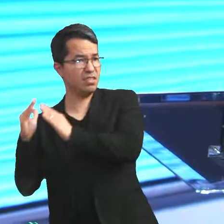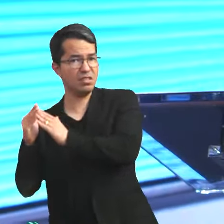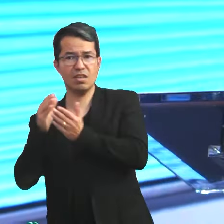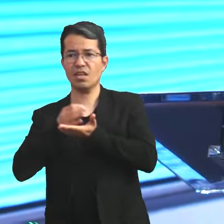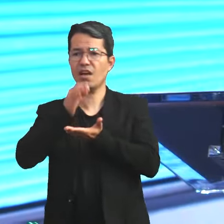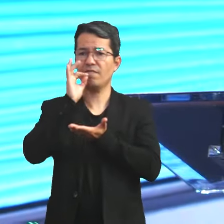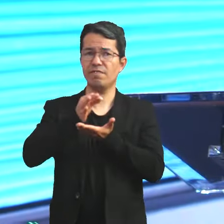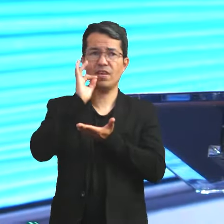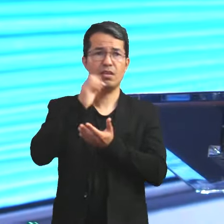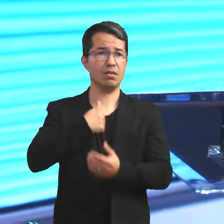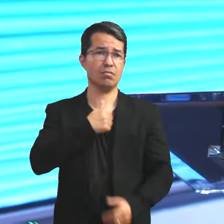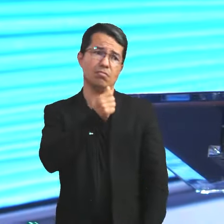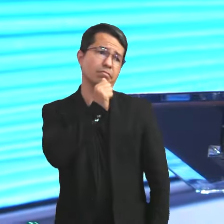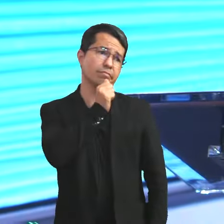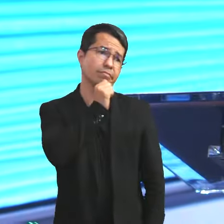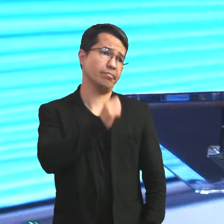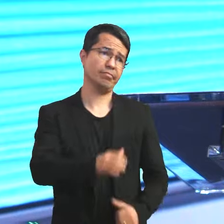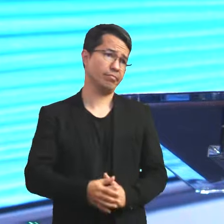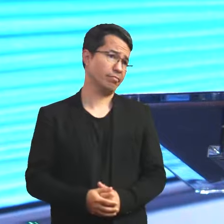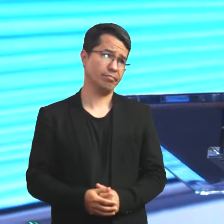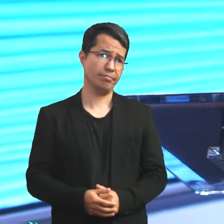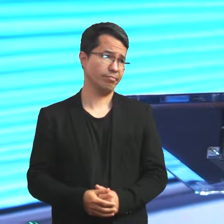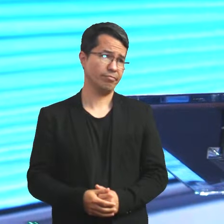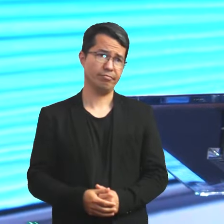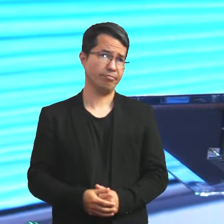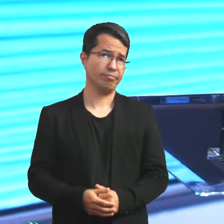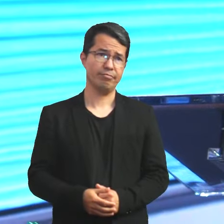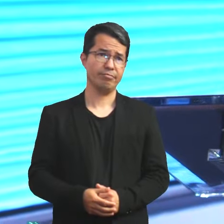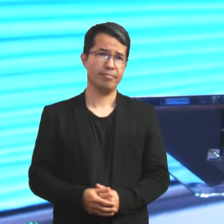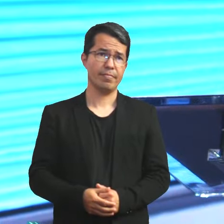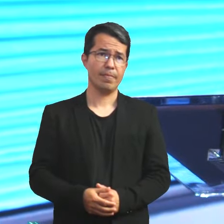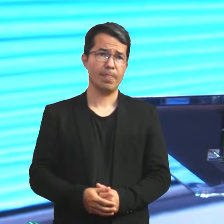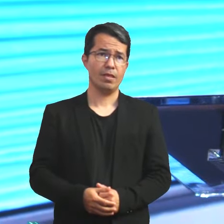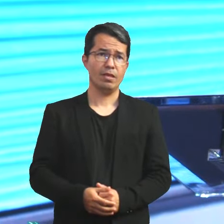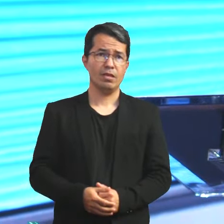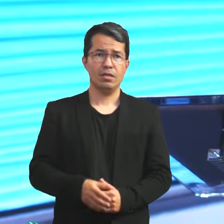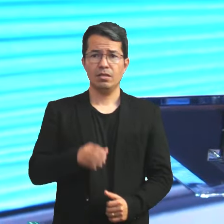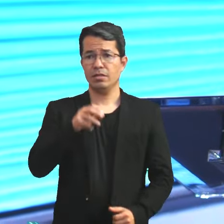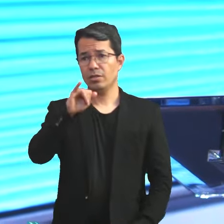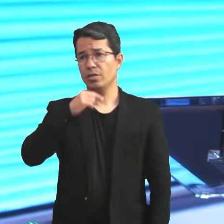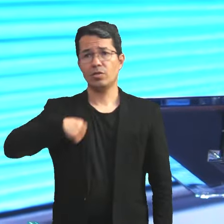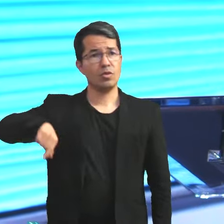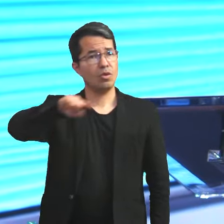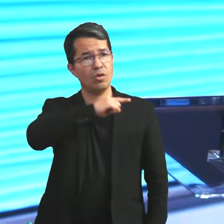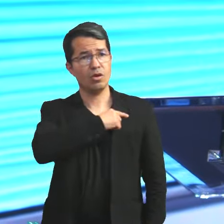Bíblia não fiz isso queridos não tomos